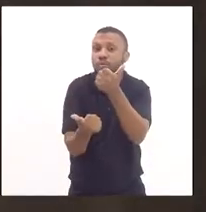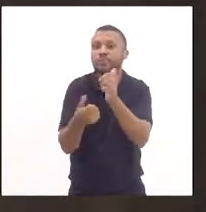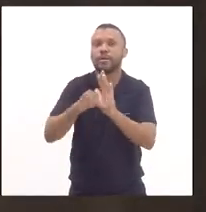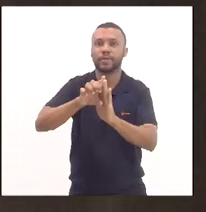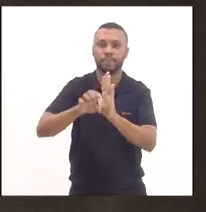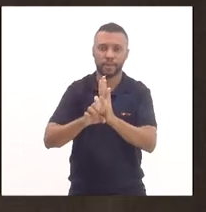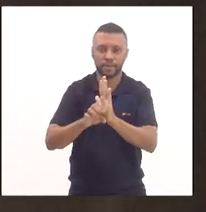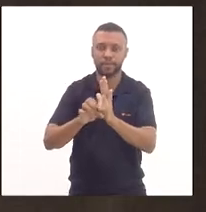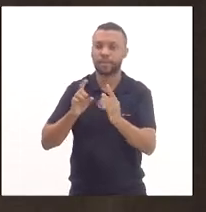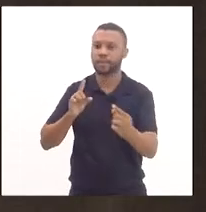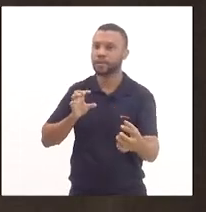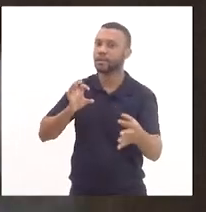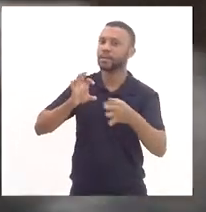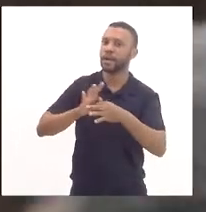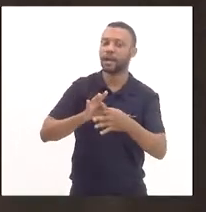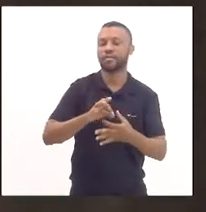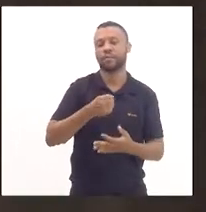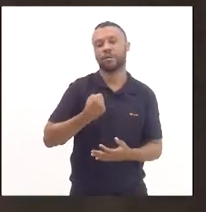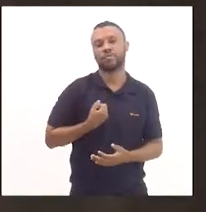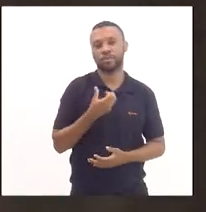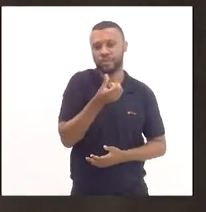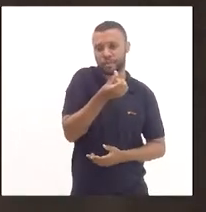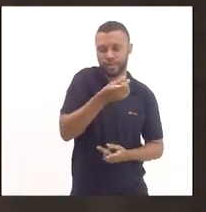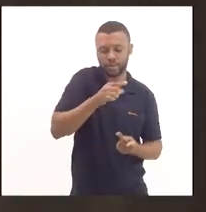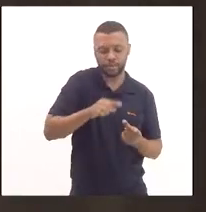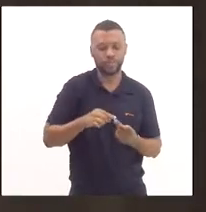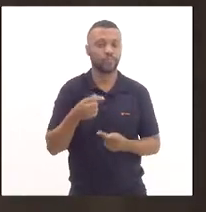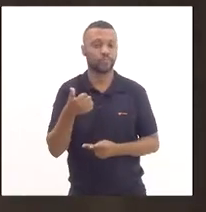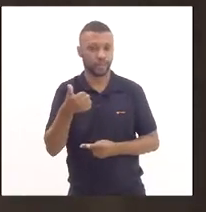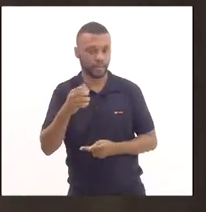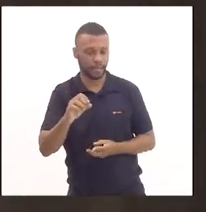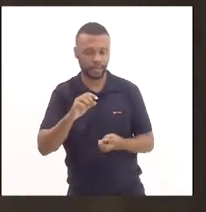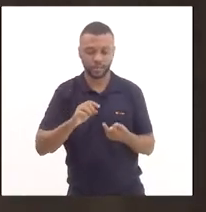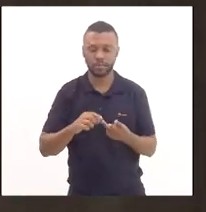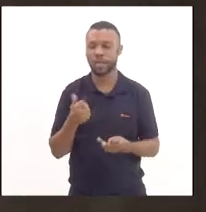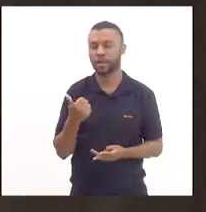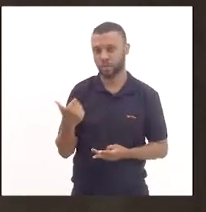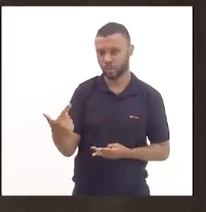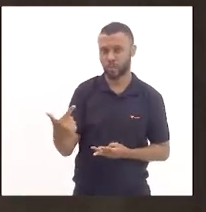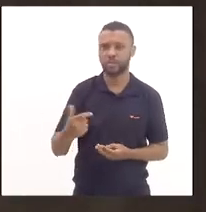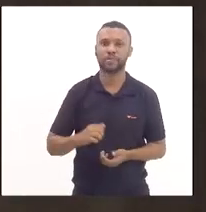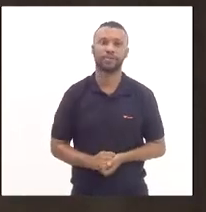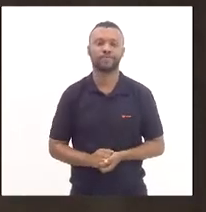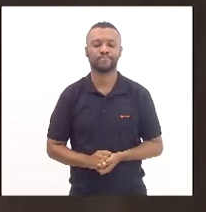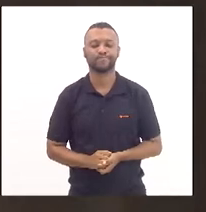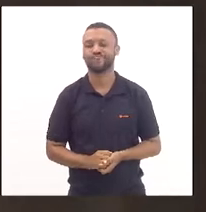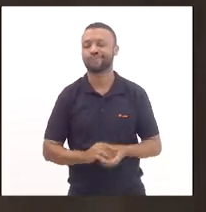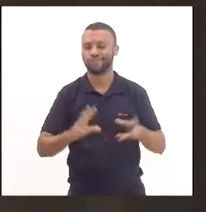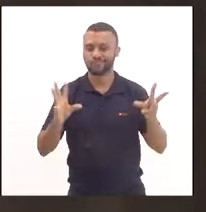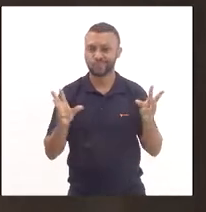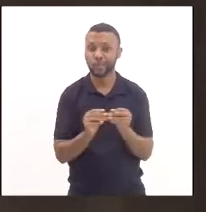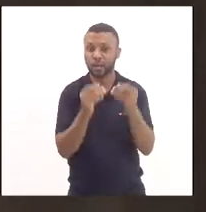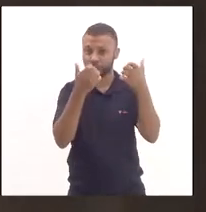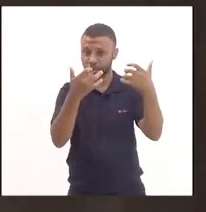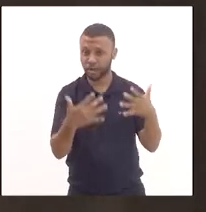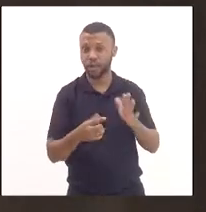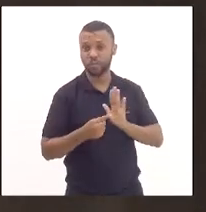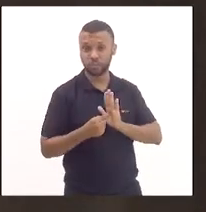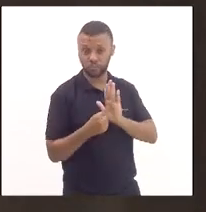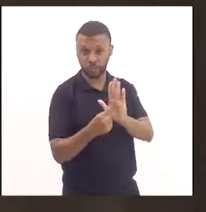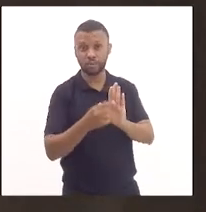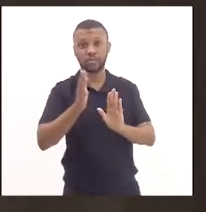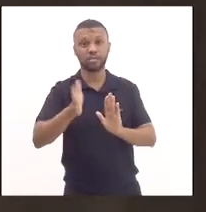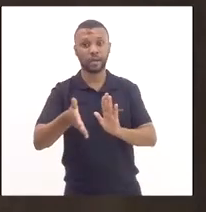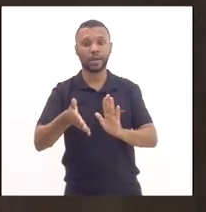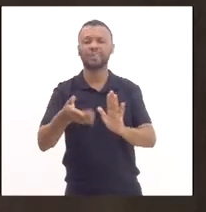emendas 6, 10 e 12. Assim posto, senhor presidente,